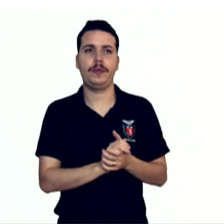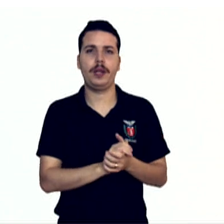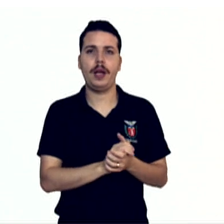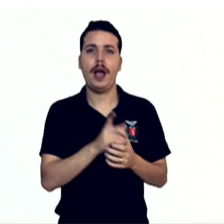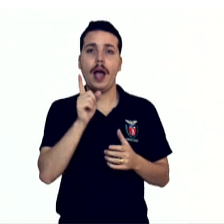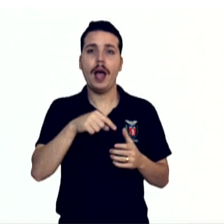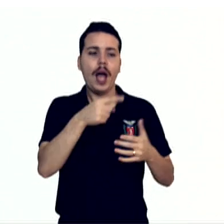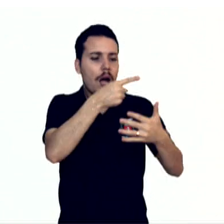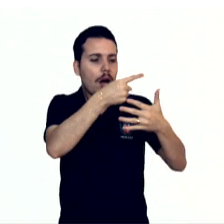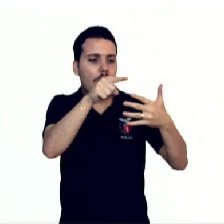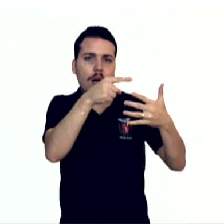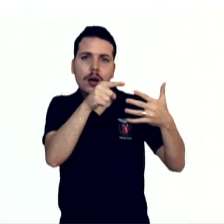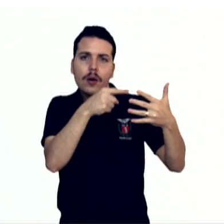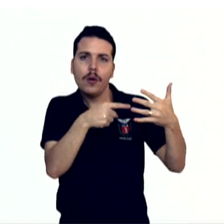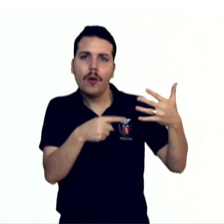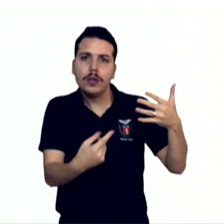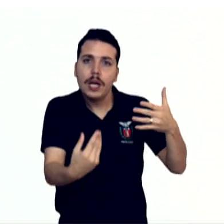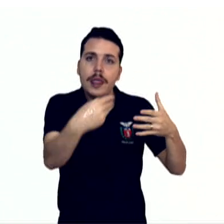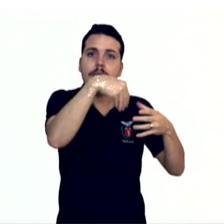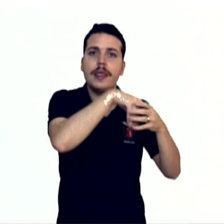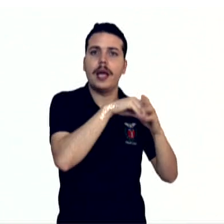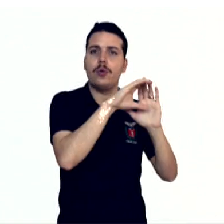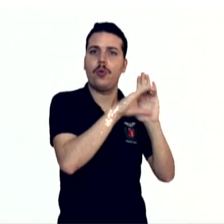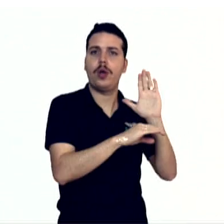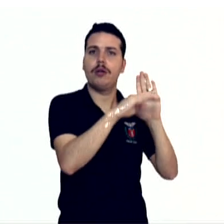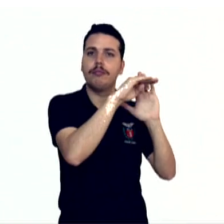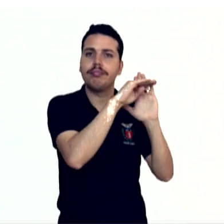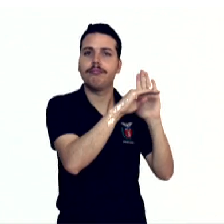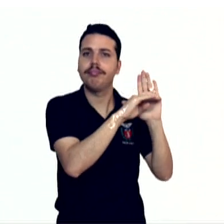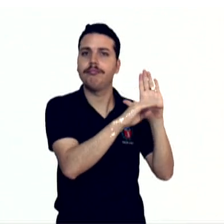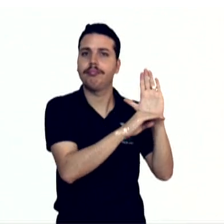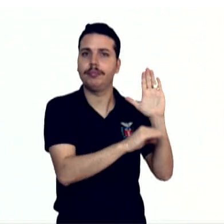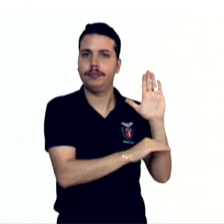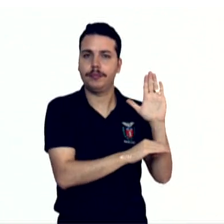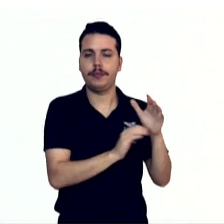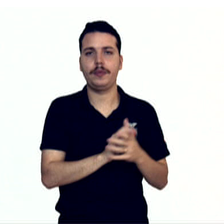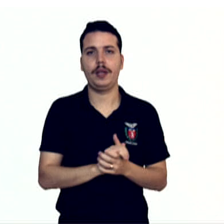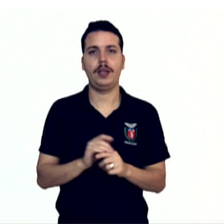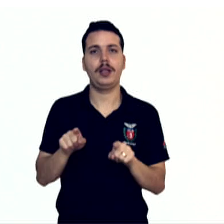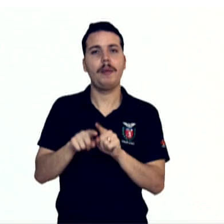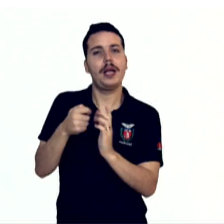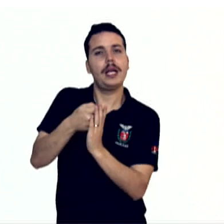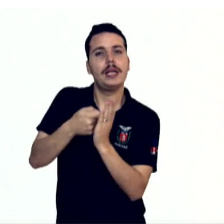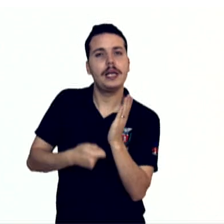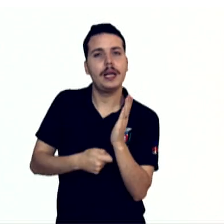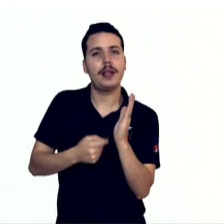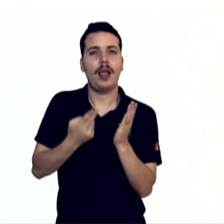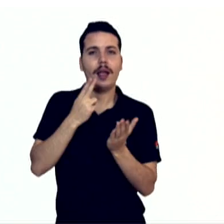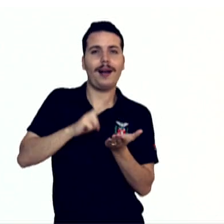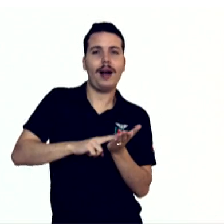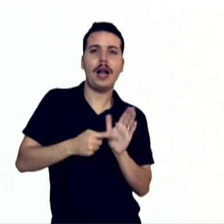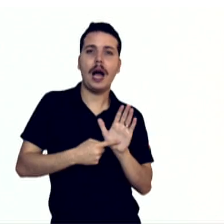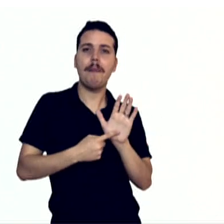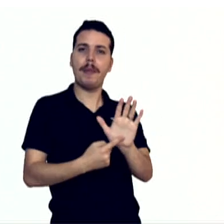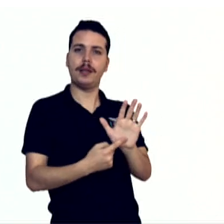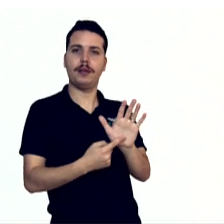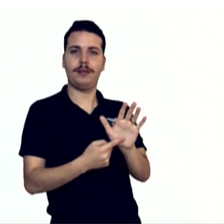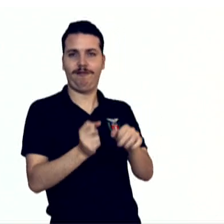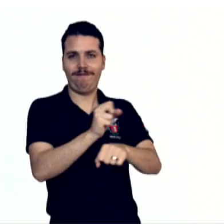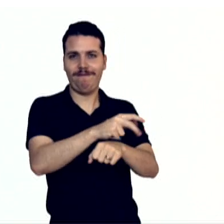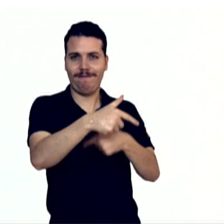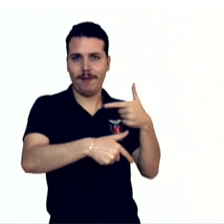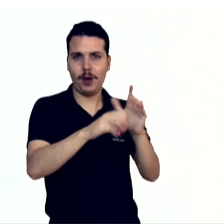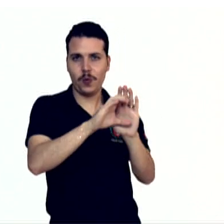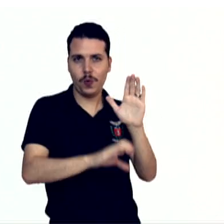elementos composicionais do currículo, a escrita de uma carta de apresentação e o estudo de período